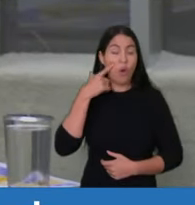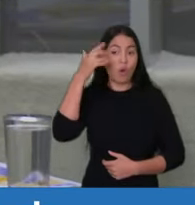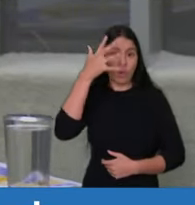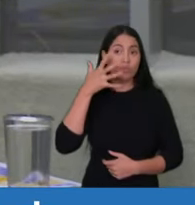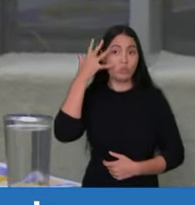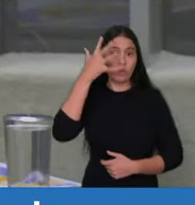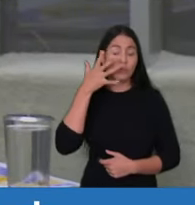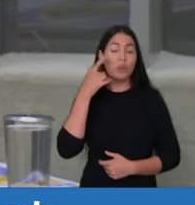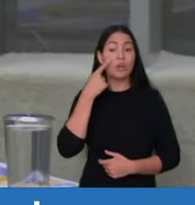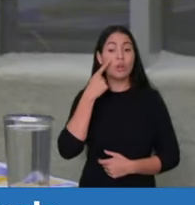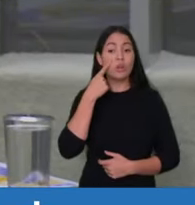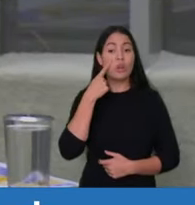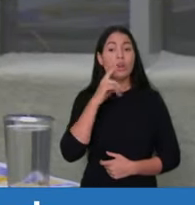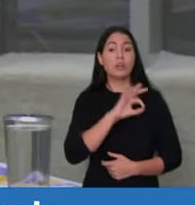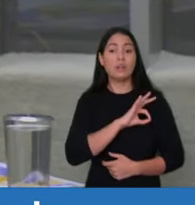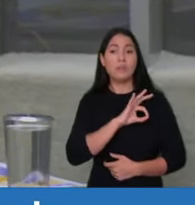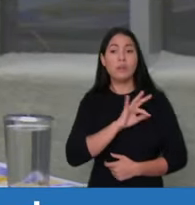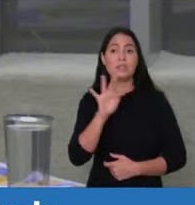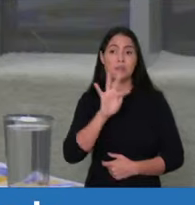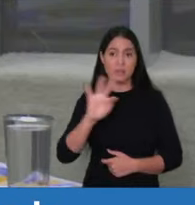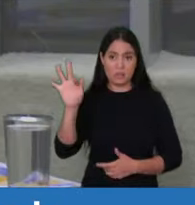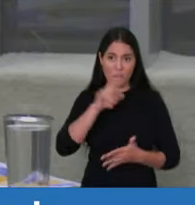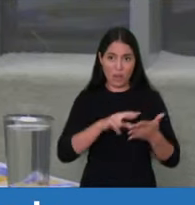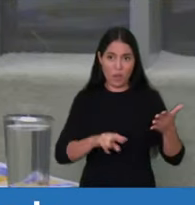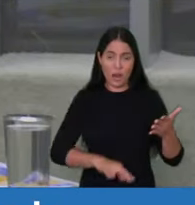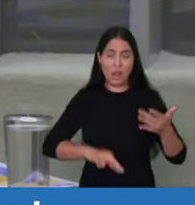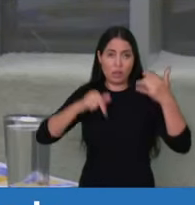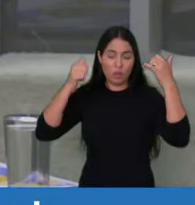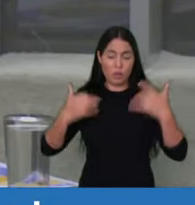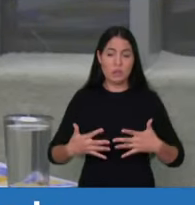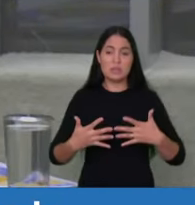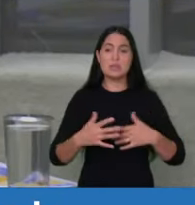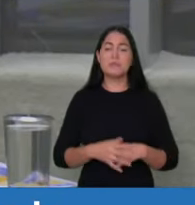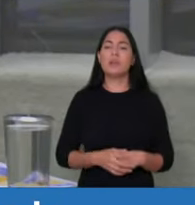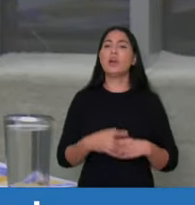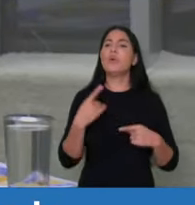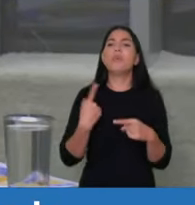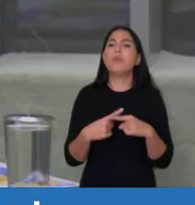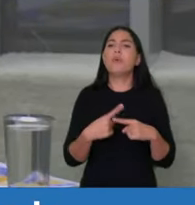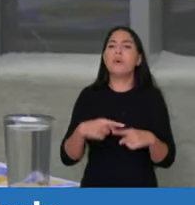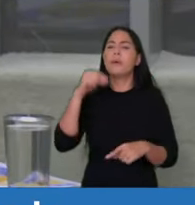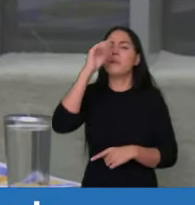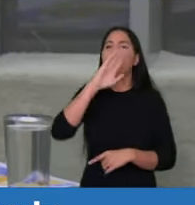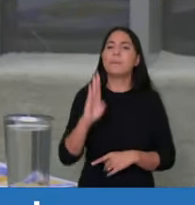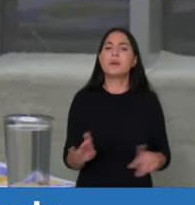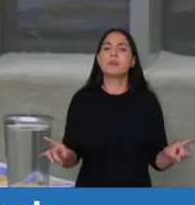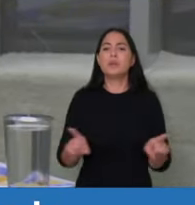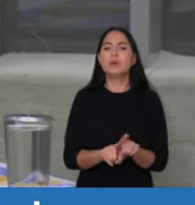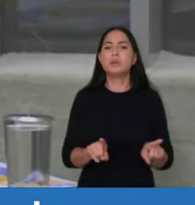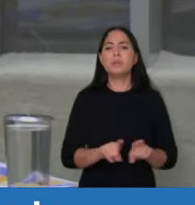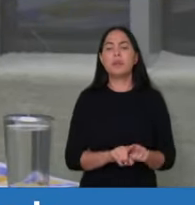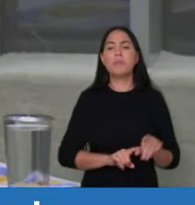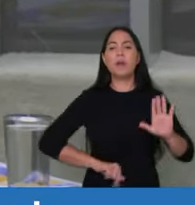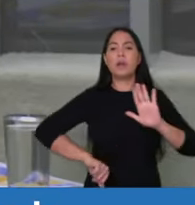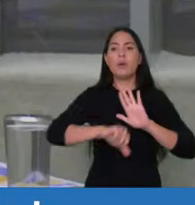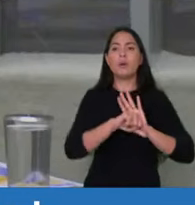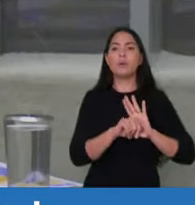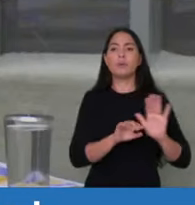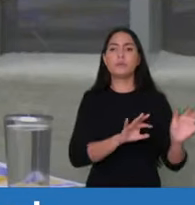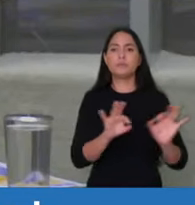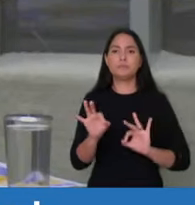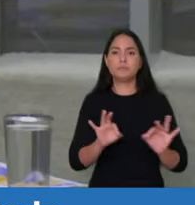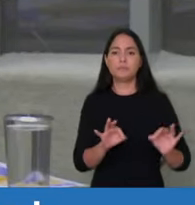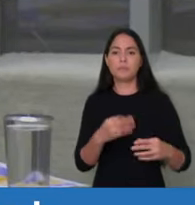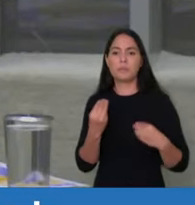relatório da Polícia Federal nos demonstra sobre o que é o Brasil e como o crime se organiza a partir do Estado.